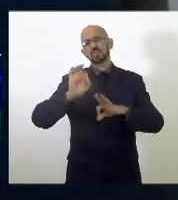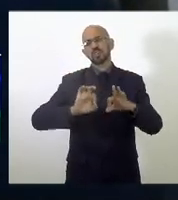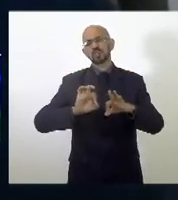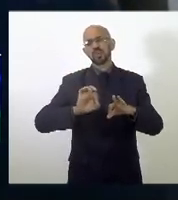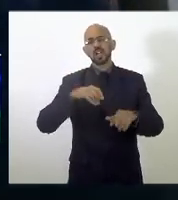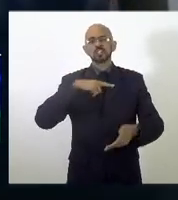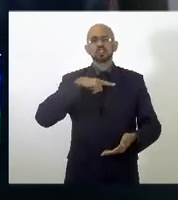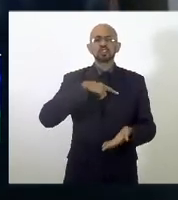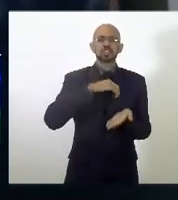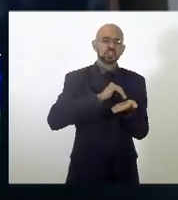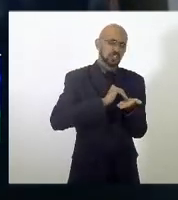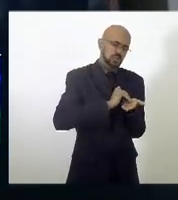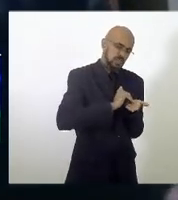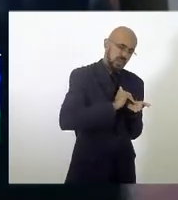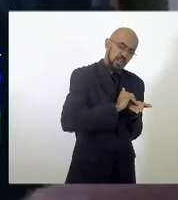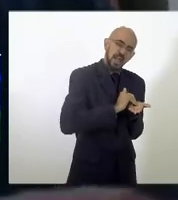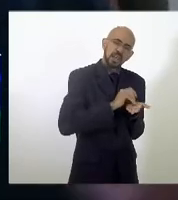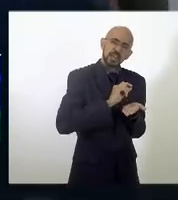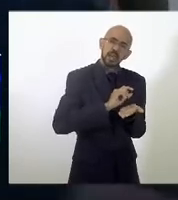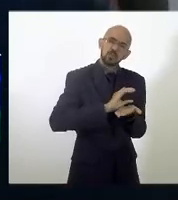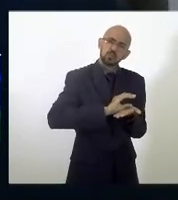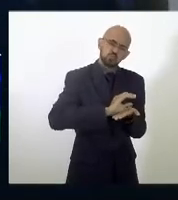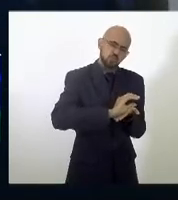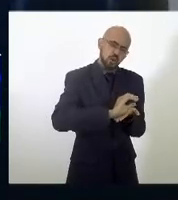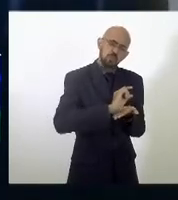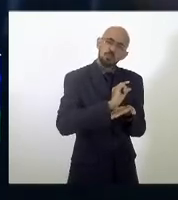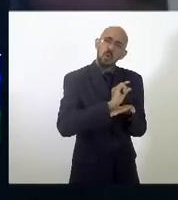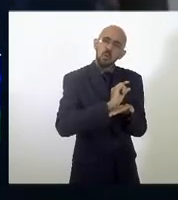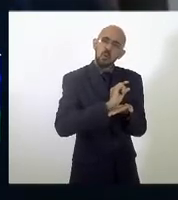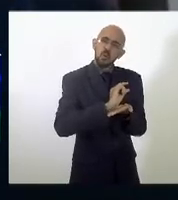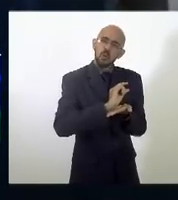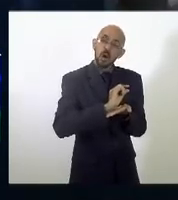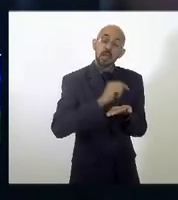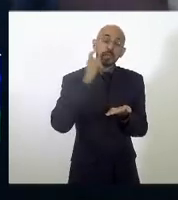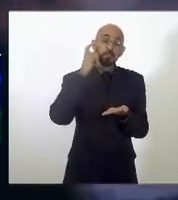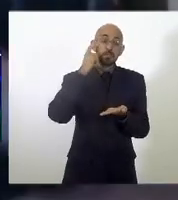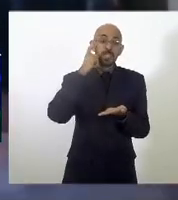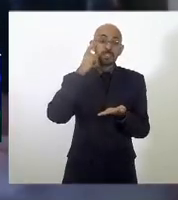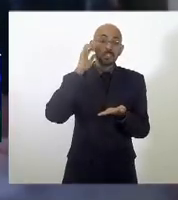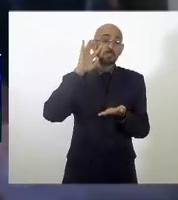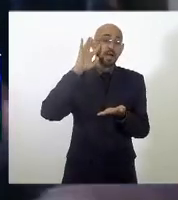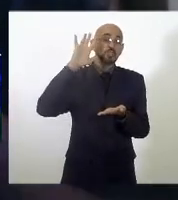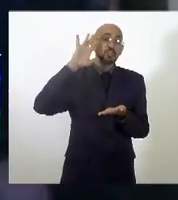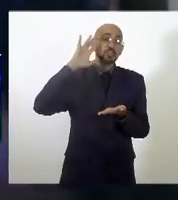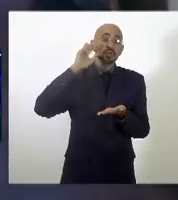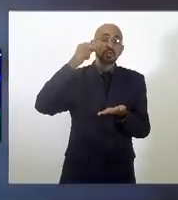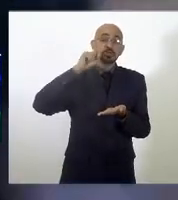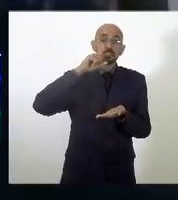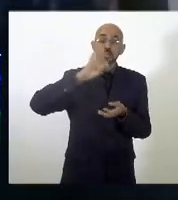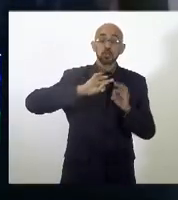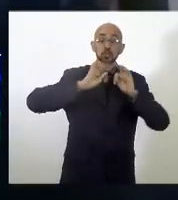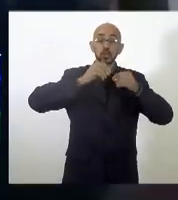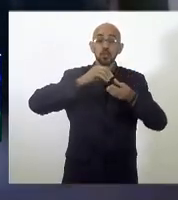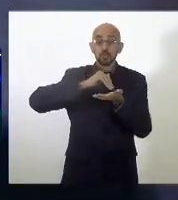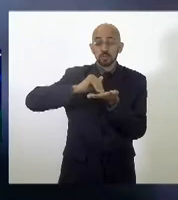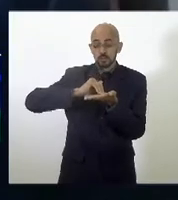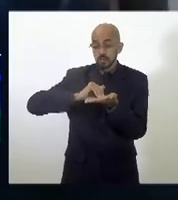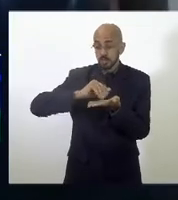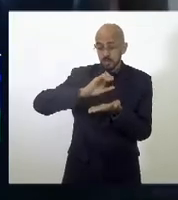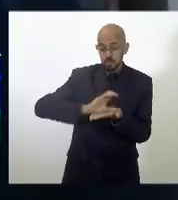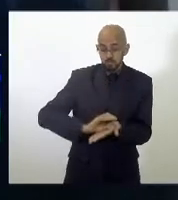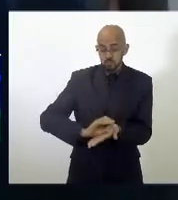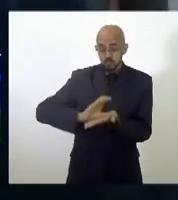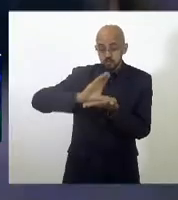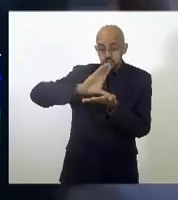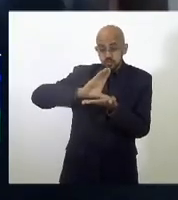pouco recurso e pouca atuação. Imagina várias secretarias atuando em conjunto e com esses créditos para